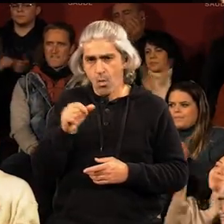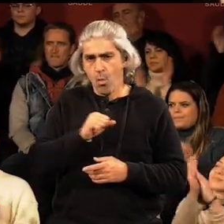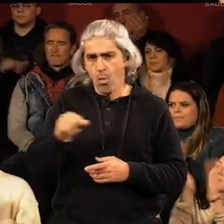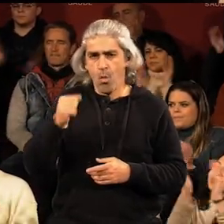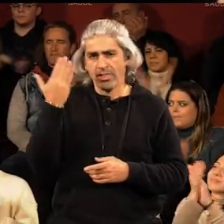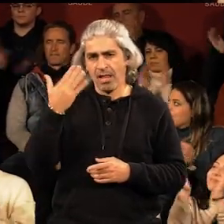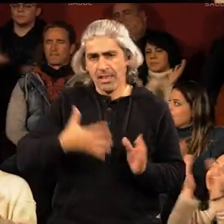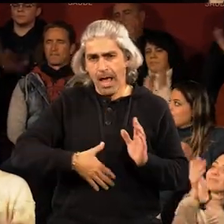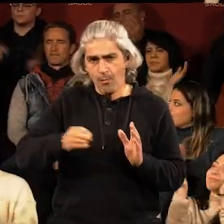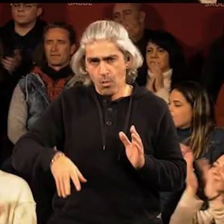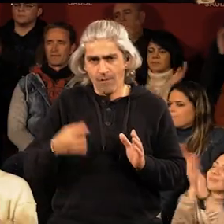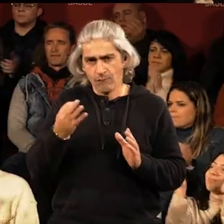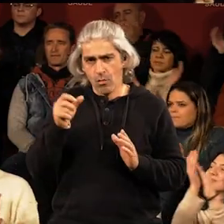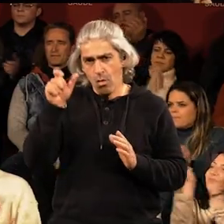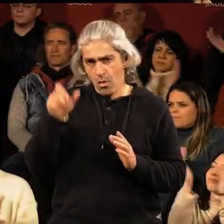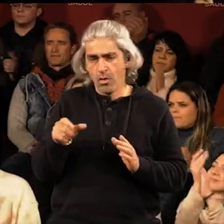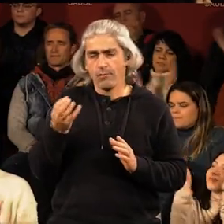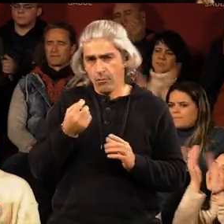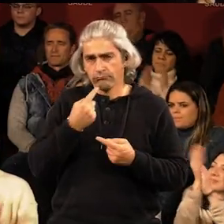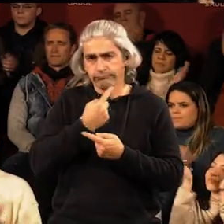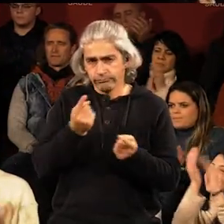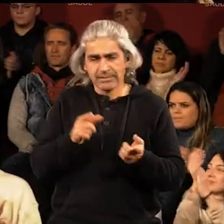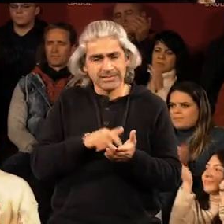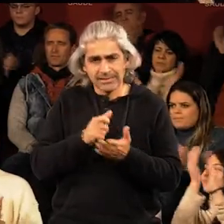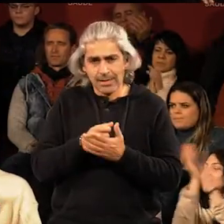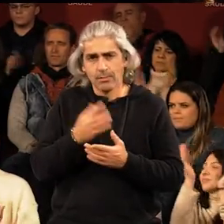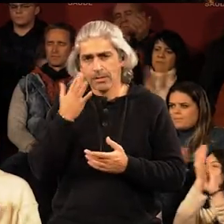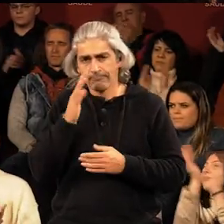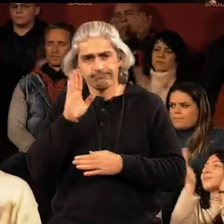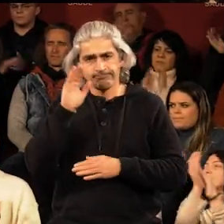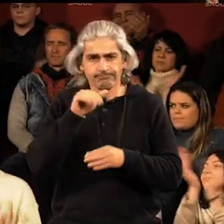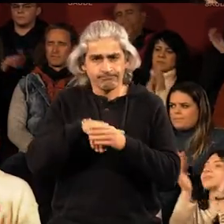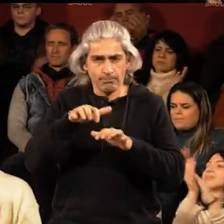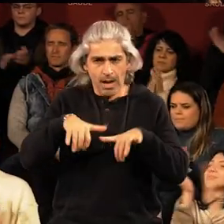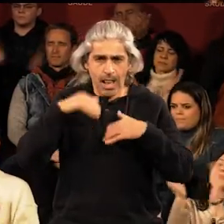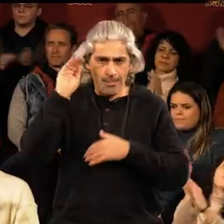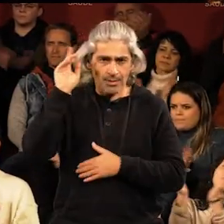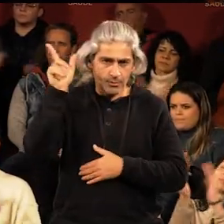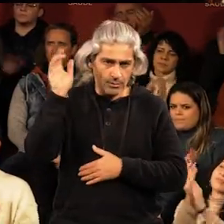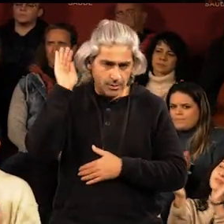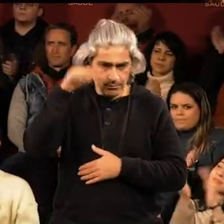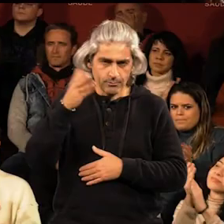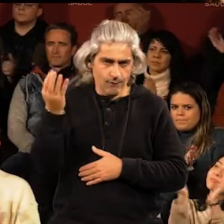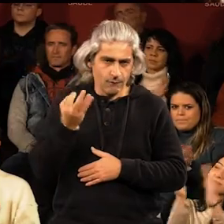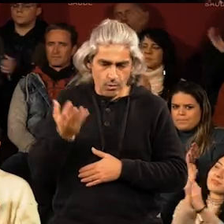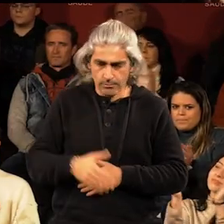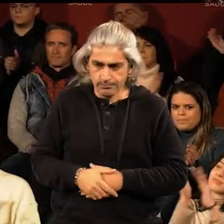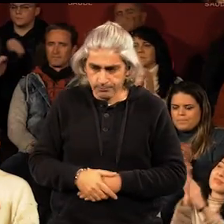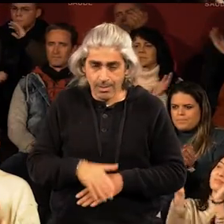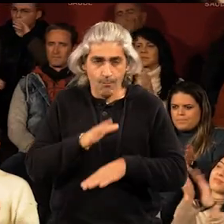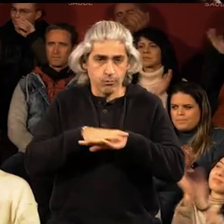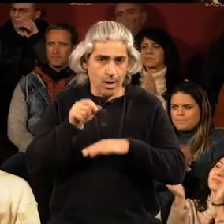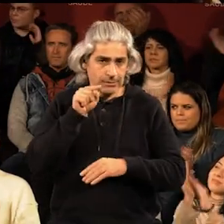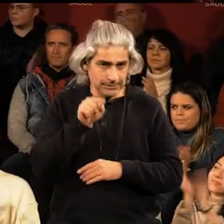o direito do aborto contra o direito ao aborto sempre que pode no Parlamento e é por